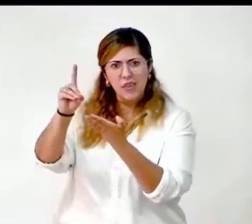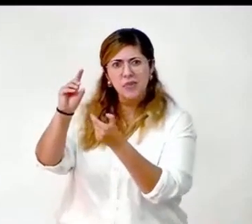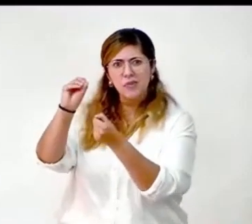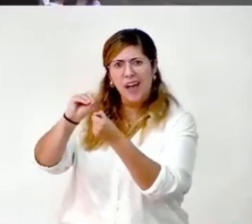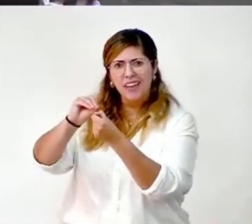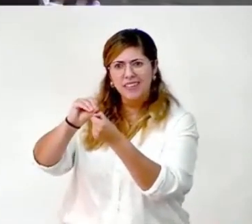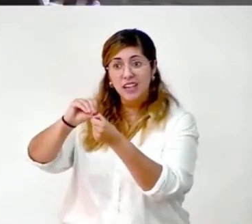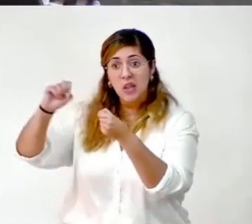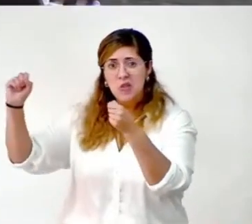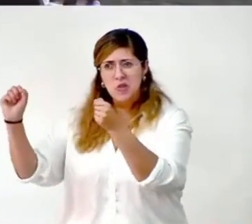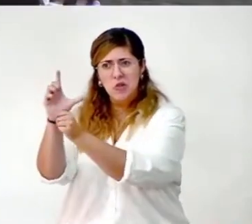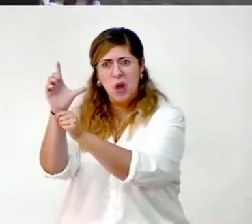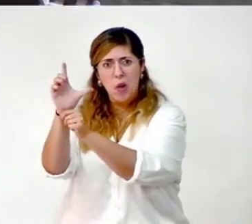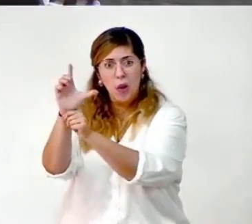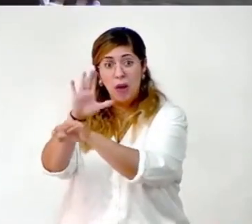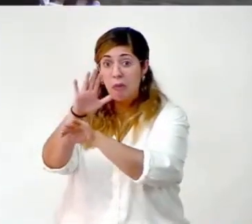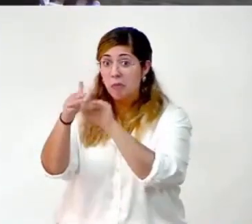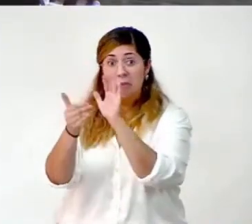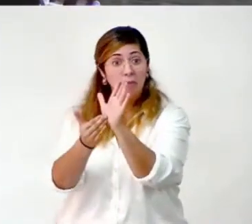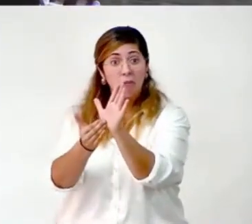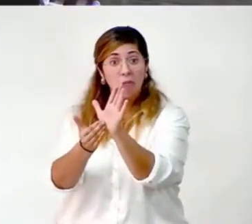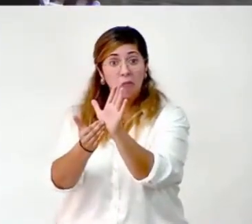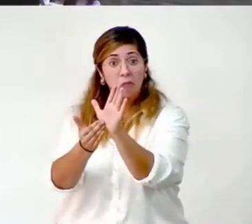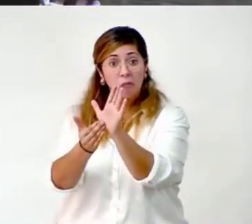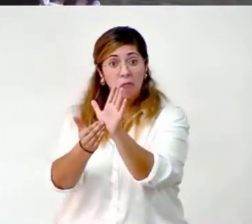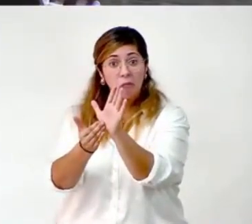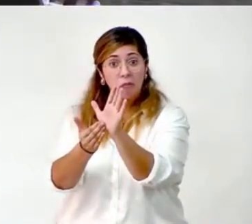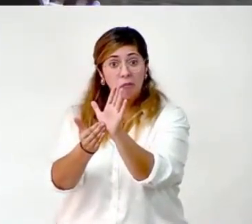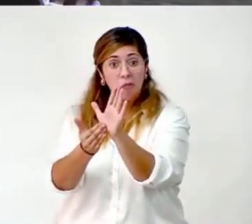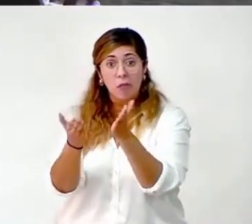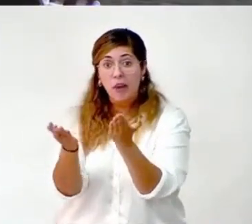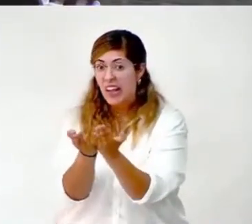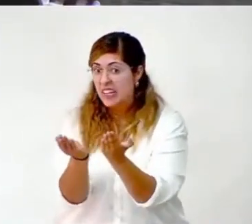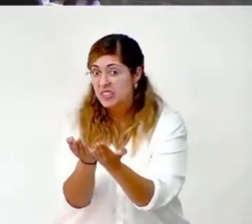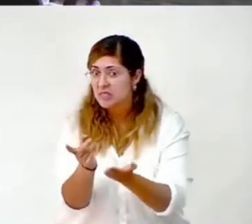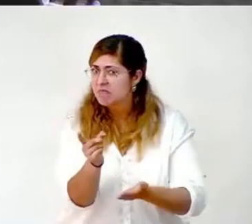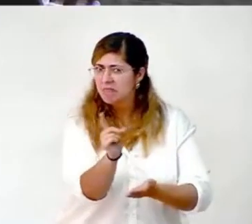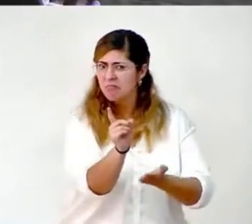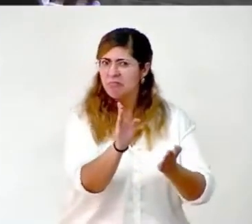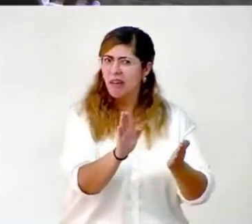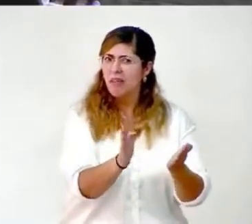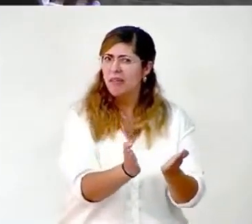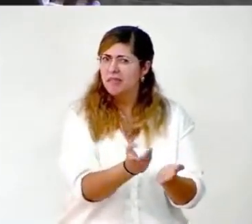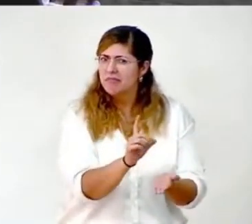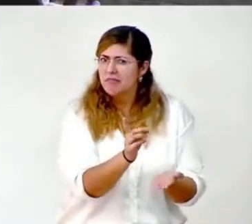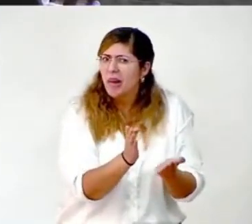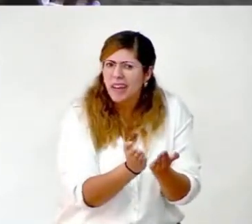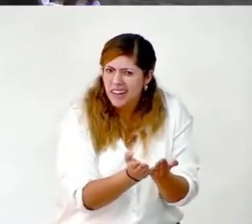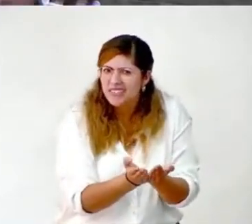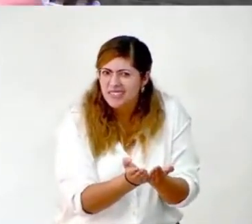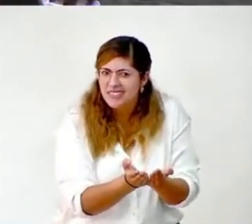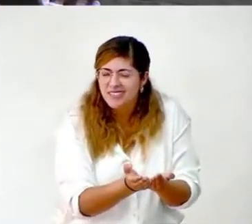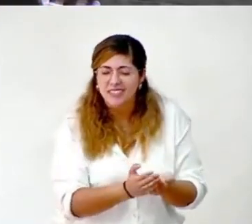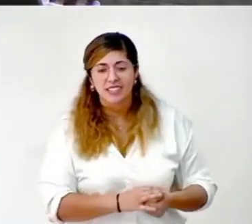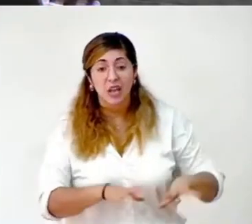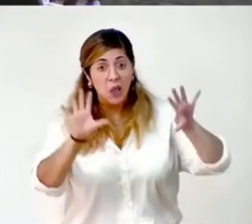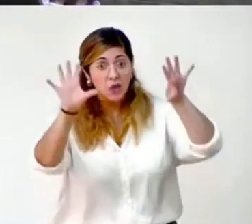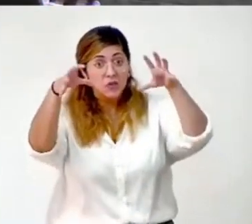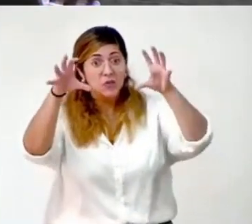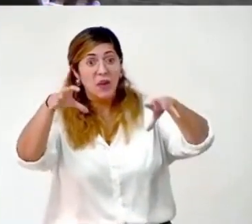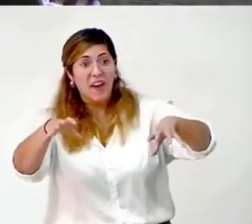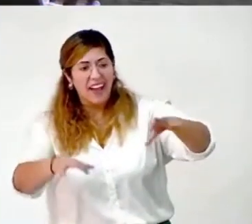sobre justos ou justificados e ímpios. Deus faz chover sobre ímpios